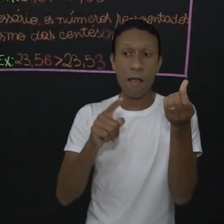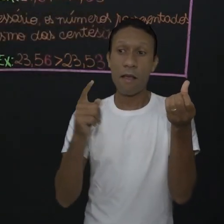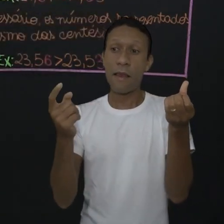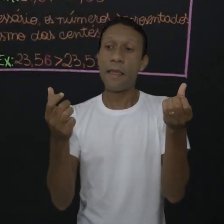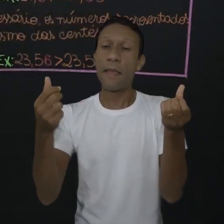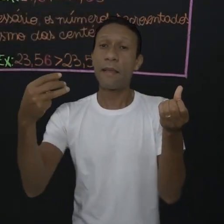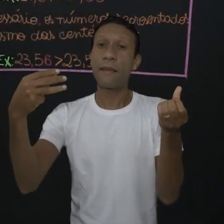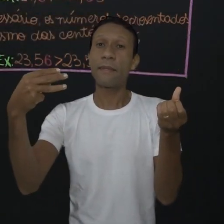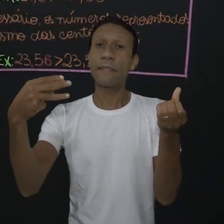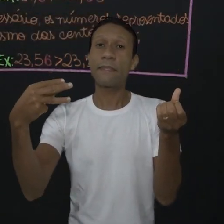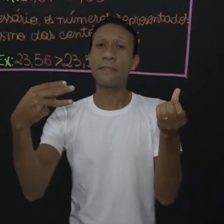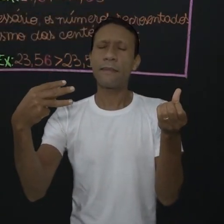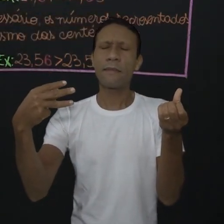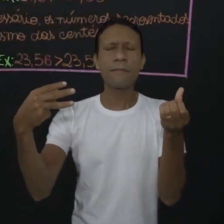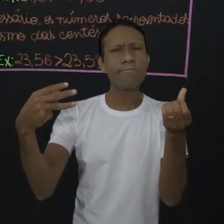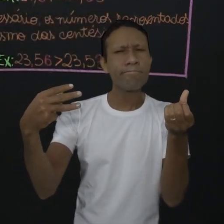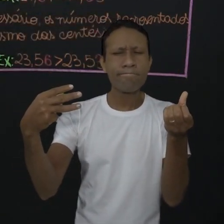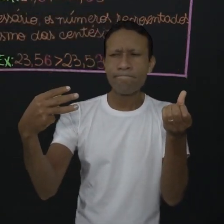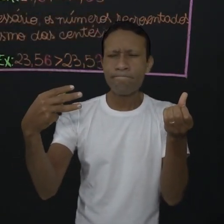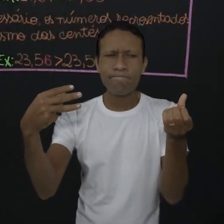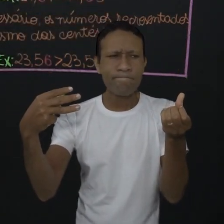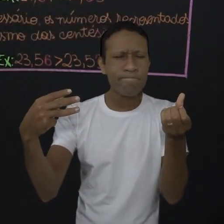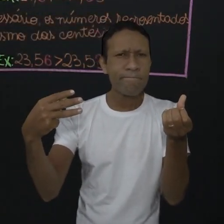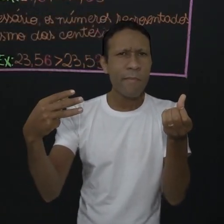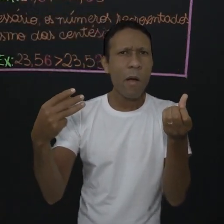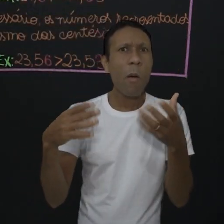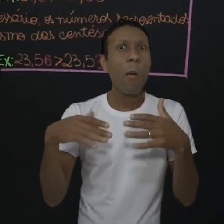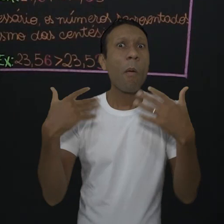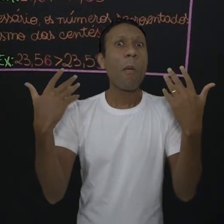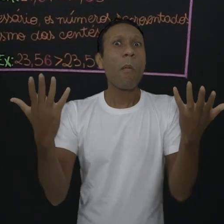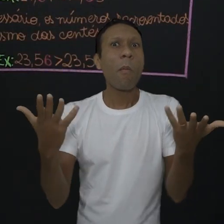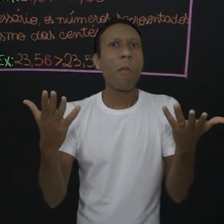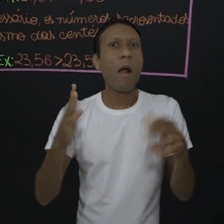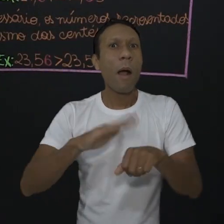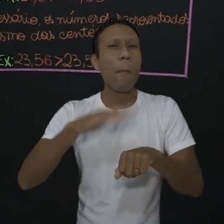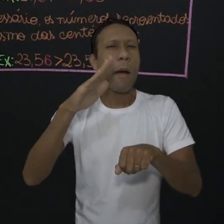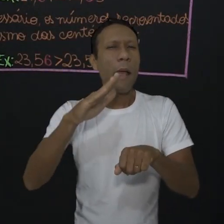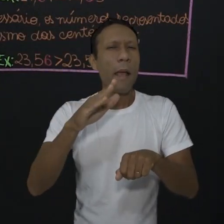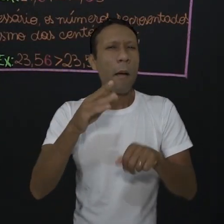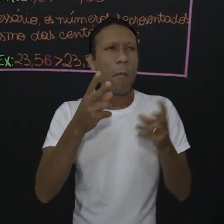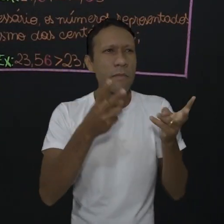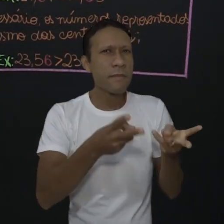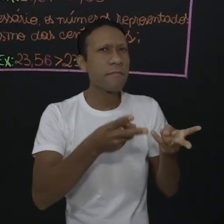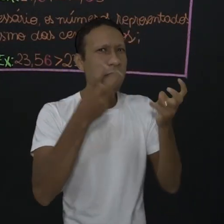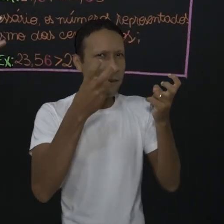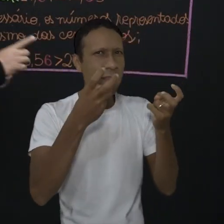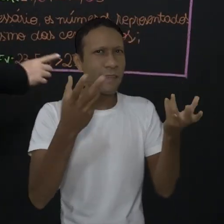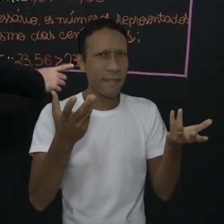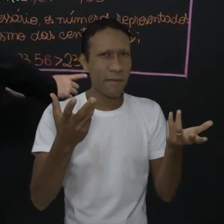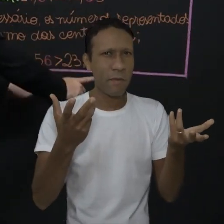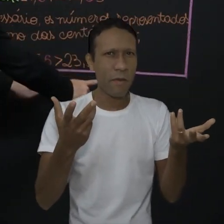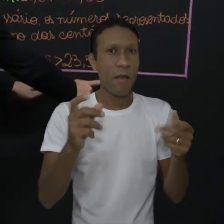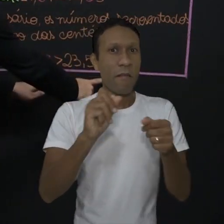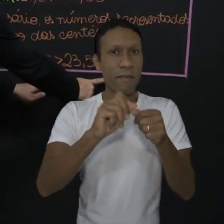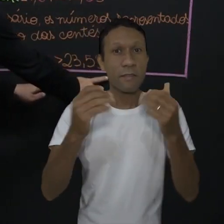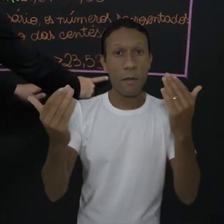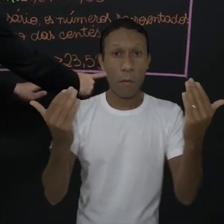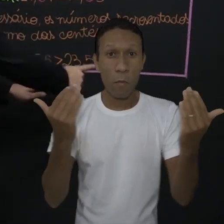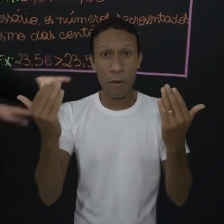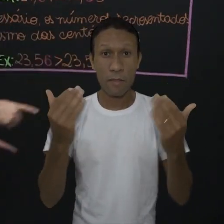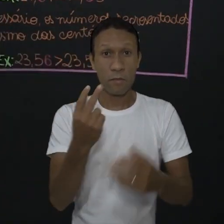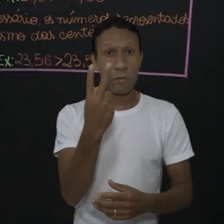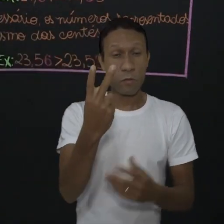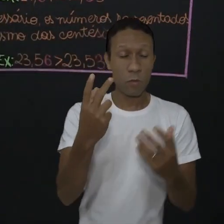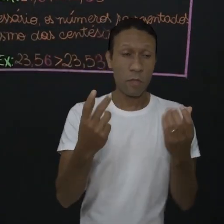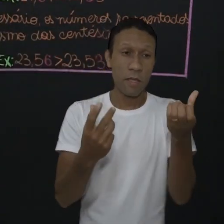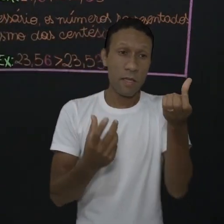tenho 3 também pintado de vermelho. E está pintado dessa cor para que você repare que eu estou comparando agora